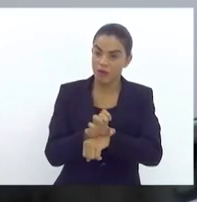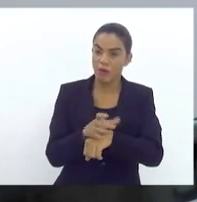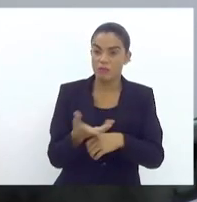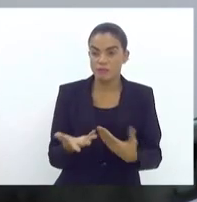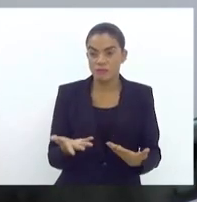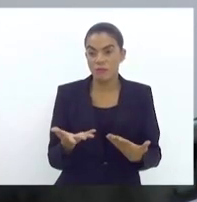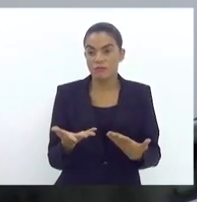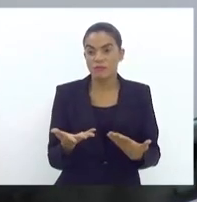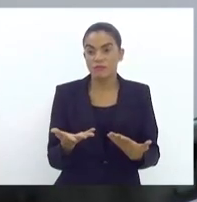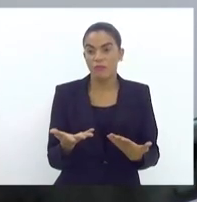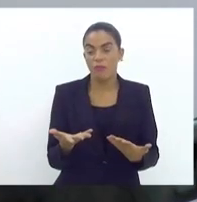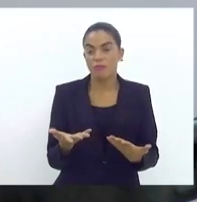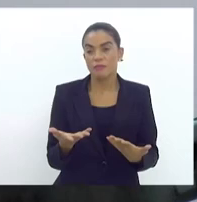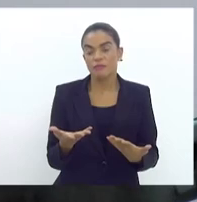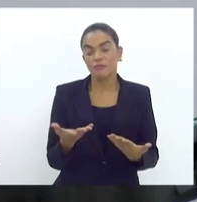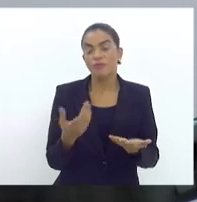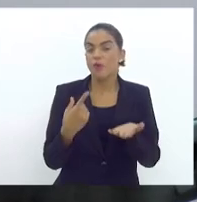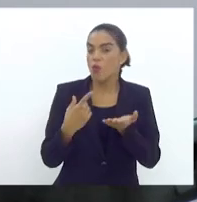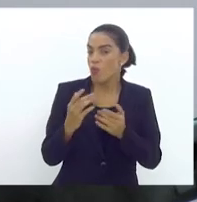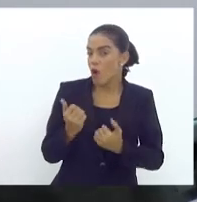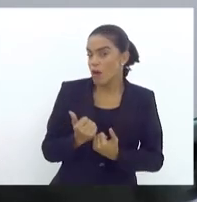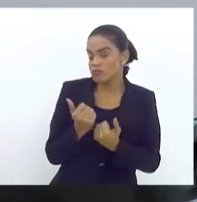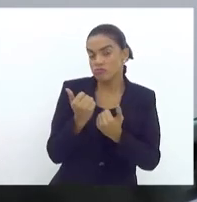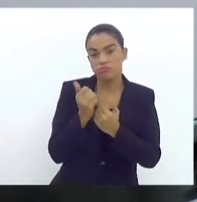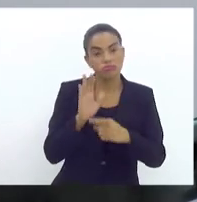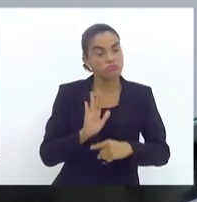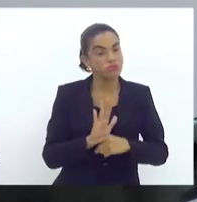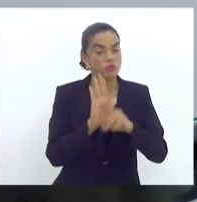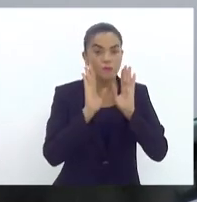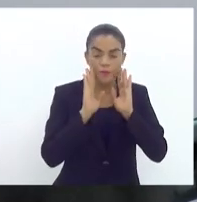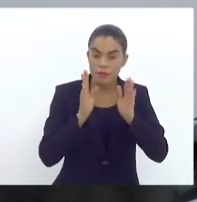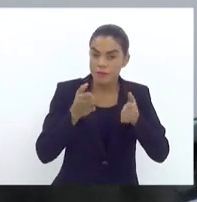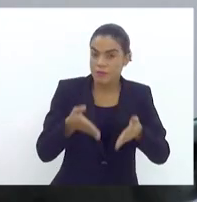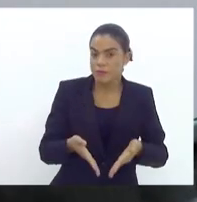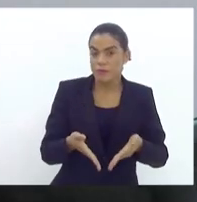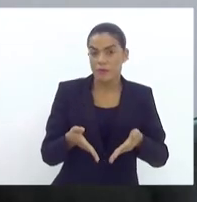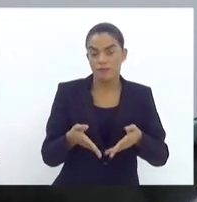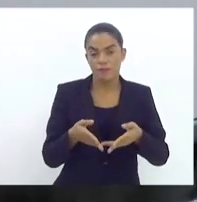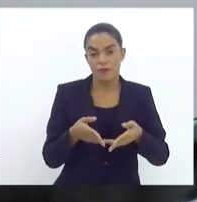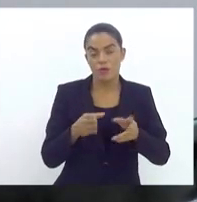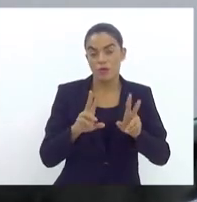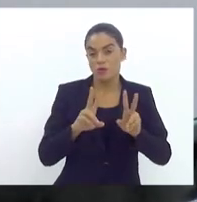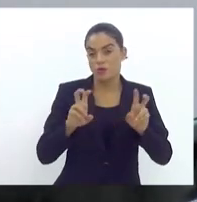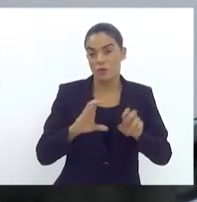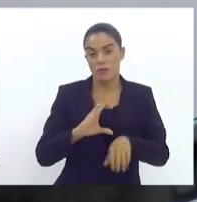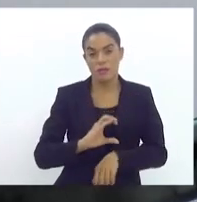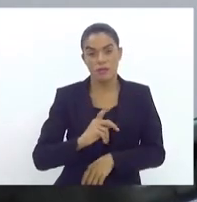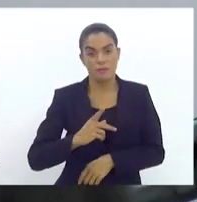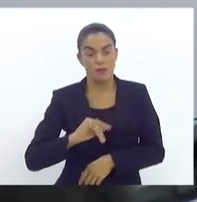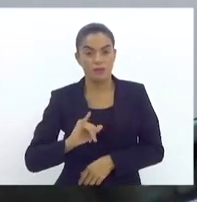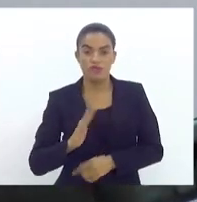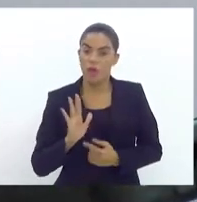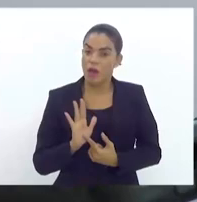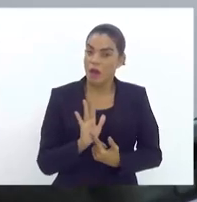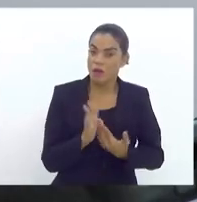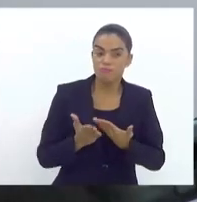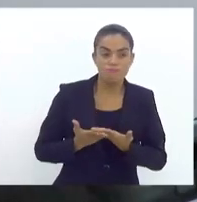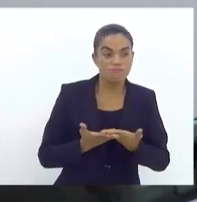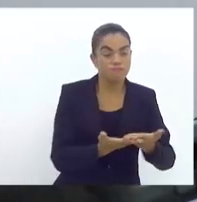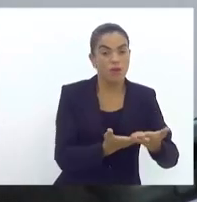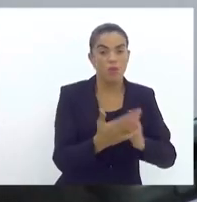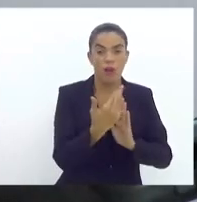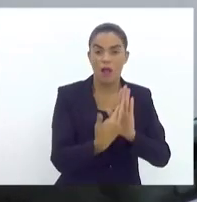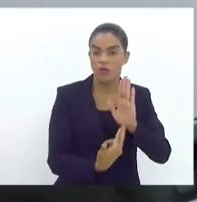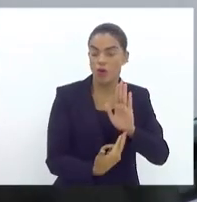Já uma contribuição específica dessa CPI já apresentar junto com o relatório